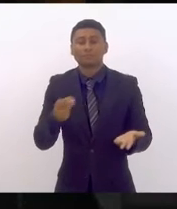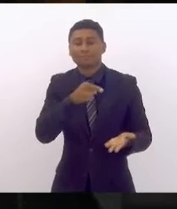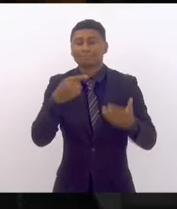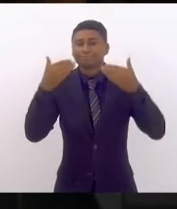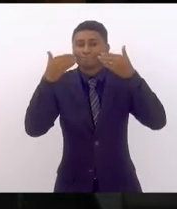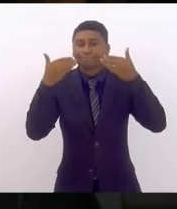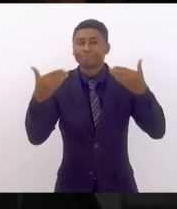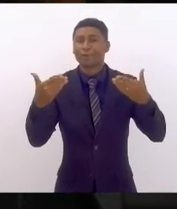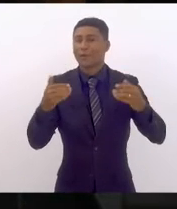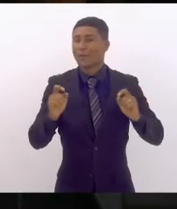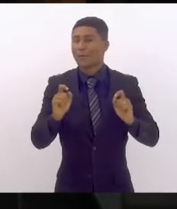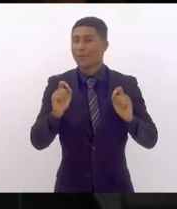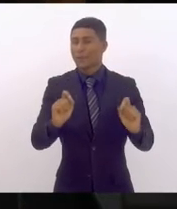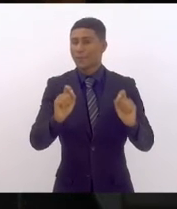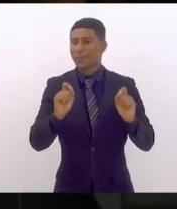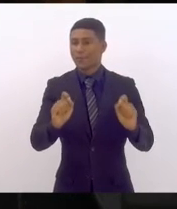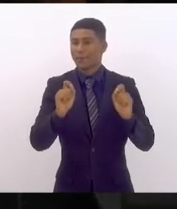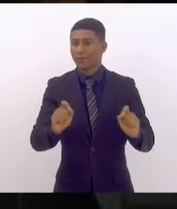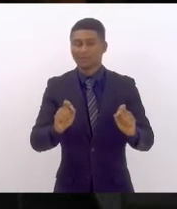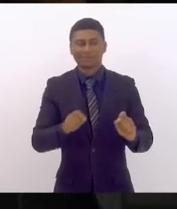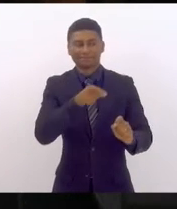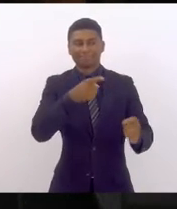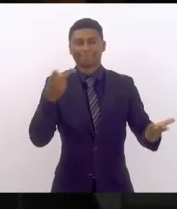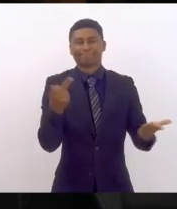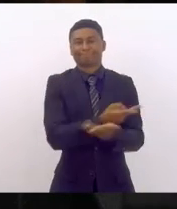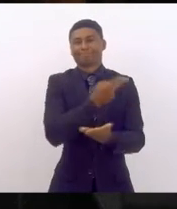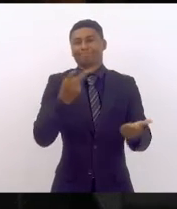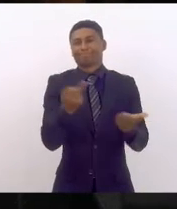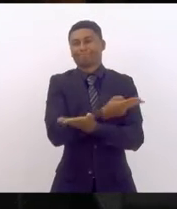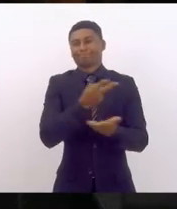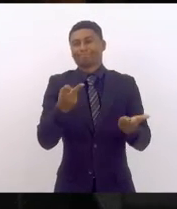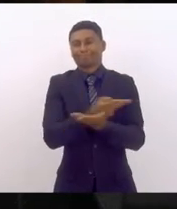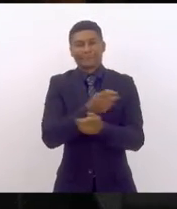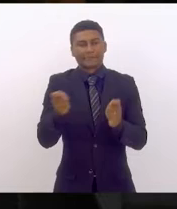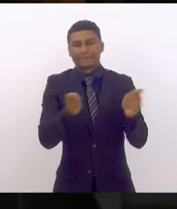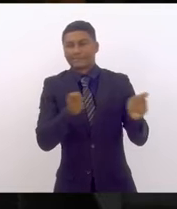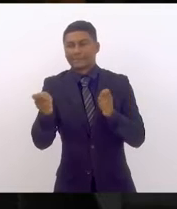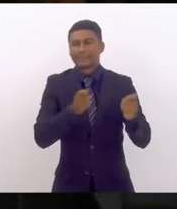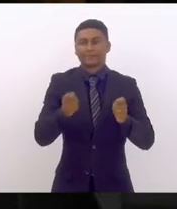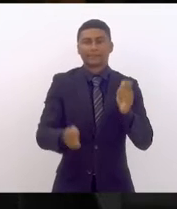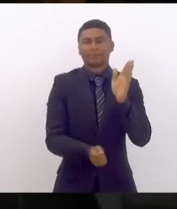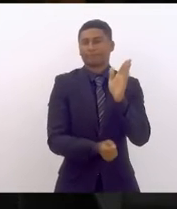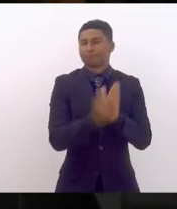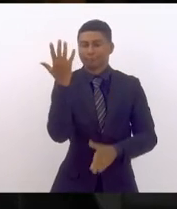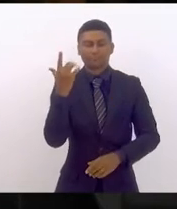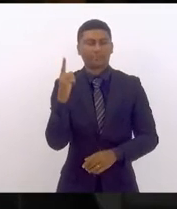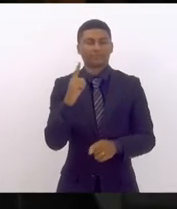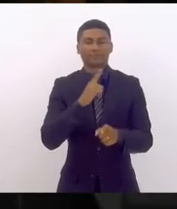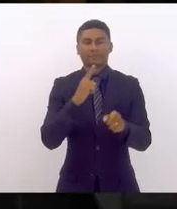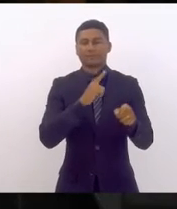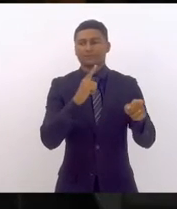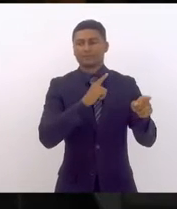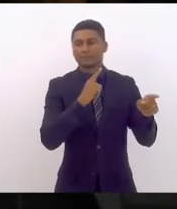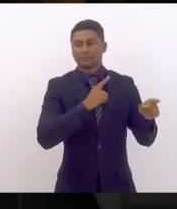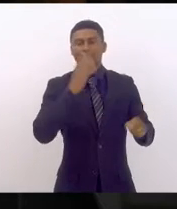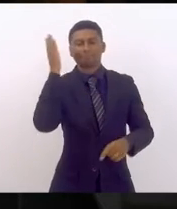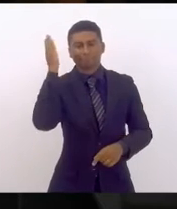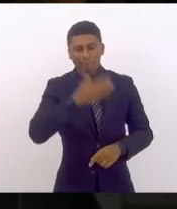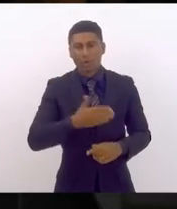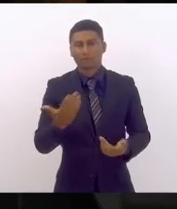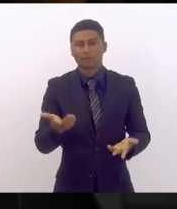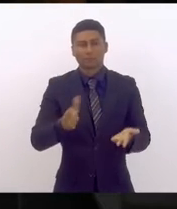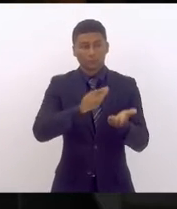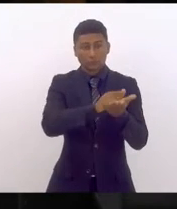volume imenso de improbidade administrativa Então esse é o balanço dos